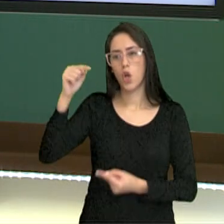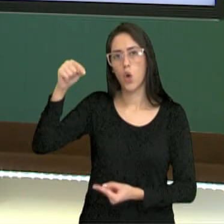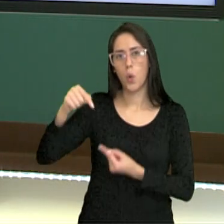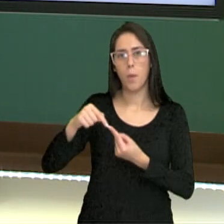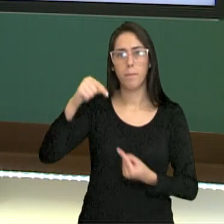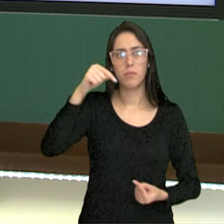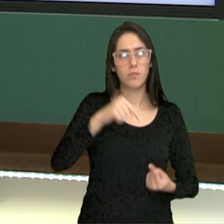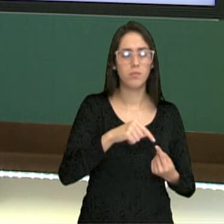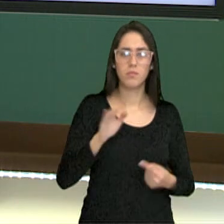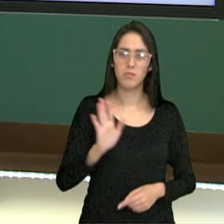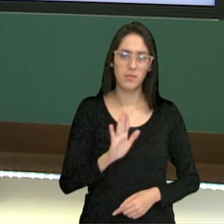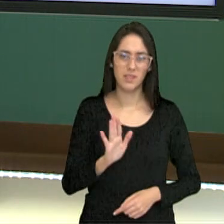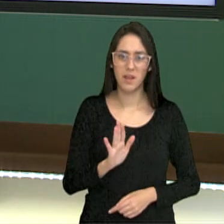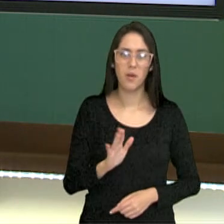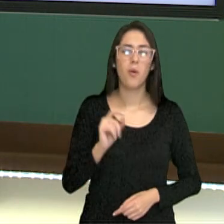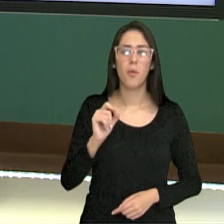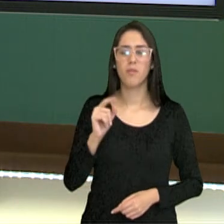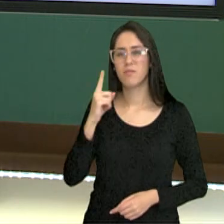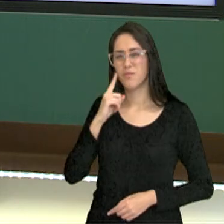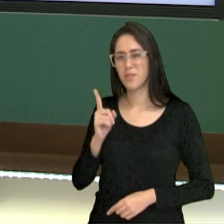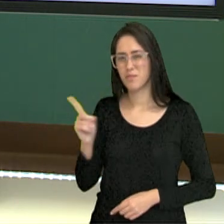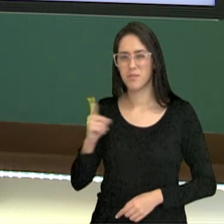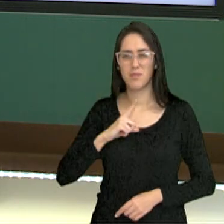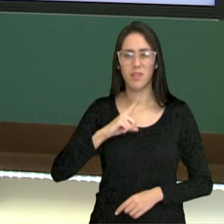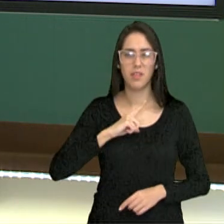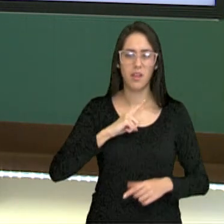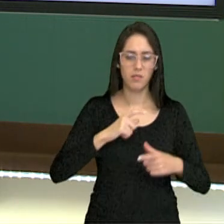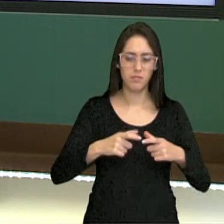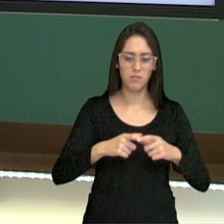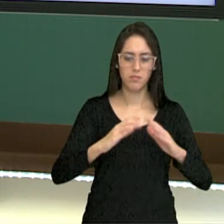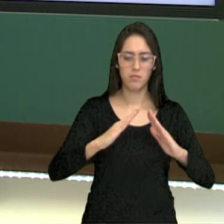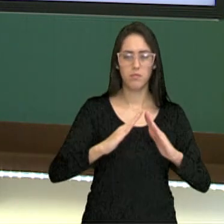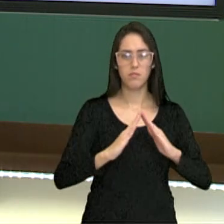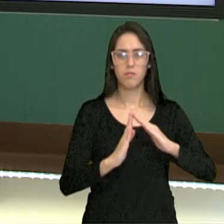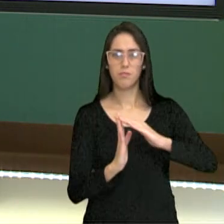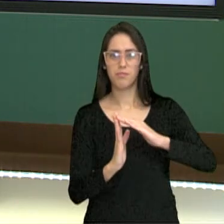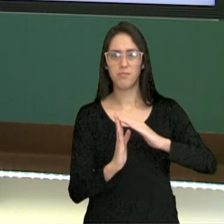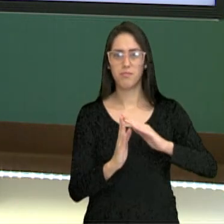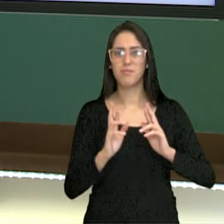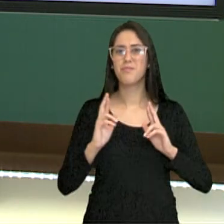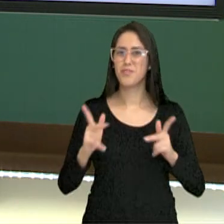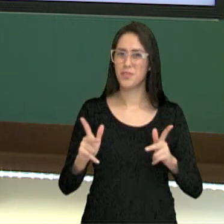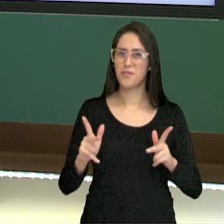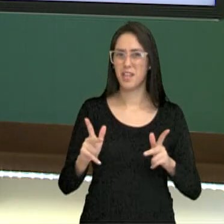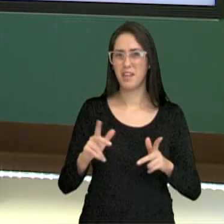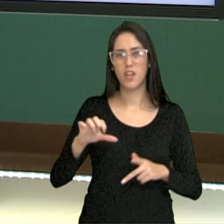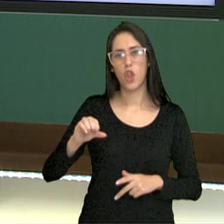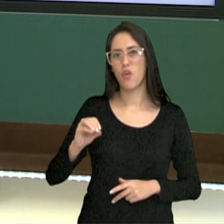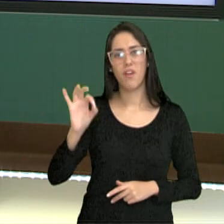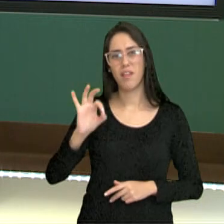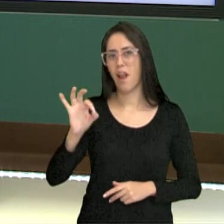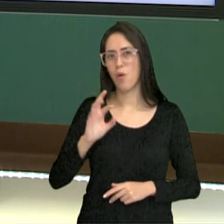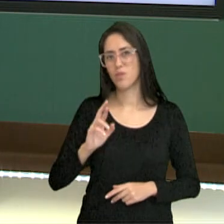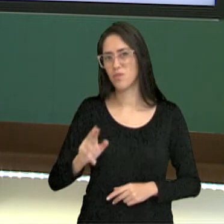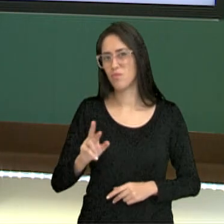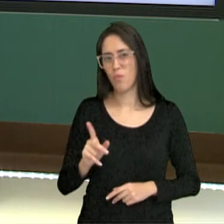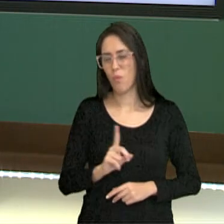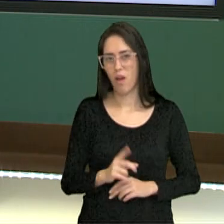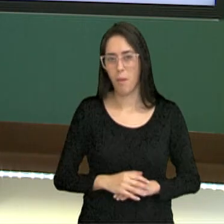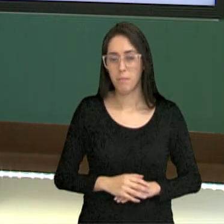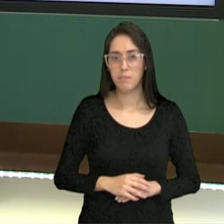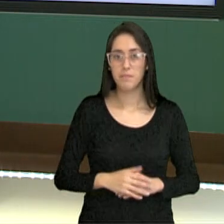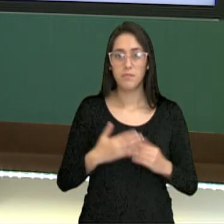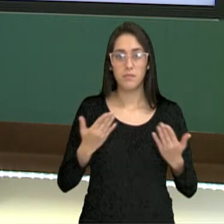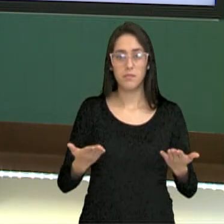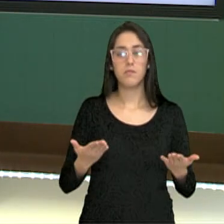mesma, porém, ó, o eixo aqui está formando um ângulo diferente de 90 graus. Tranquilo? Então esse